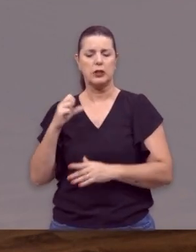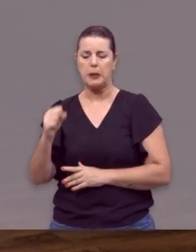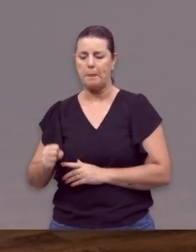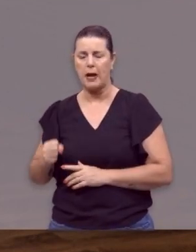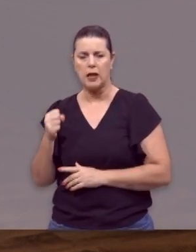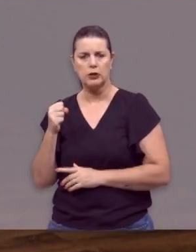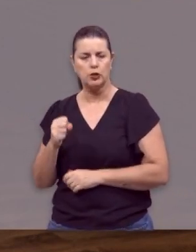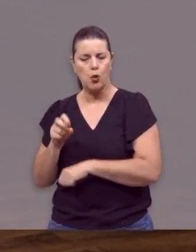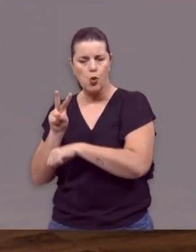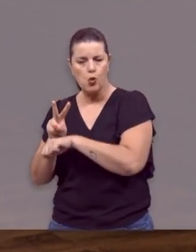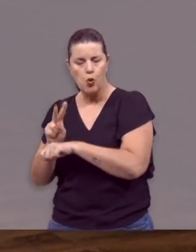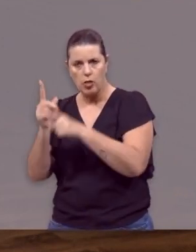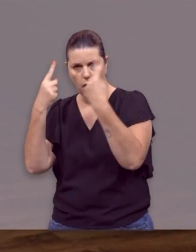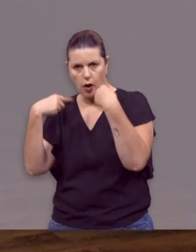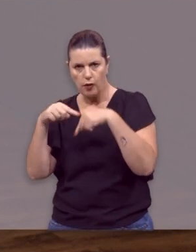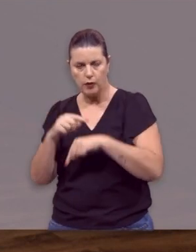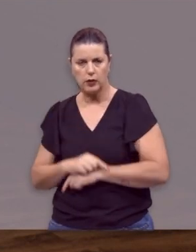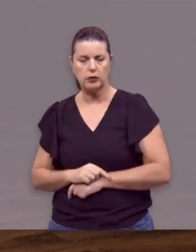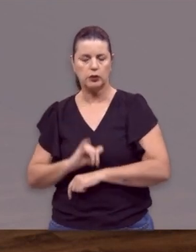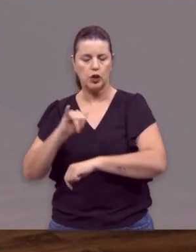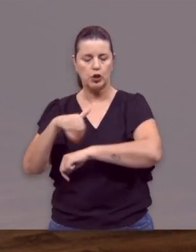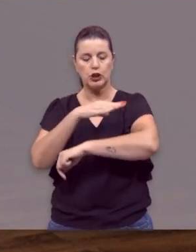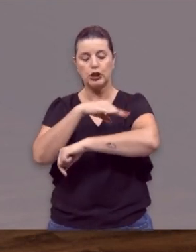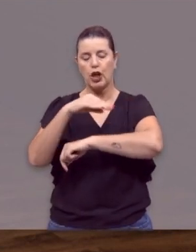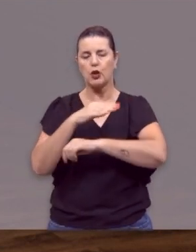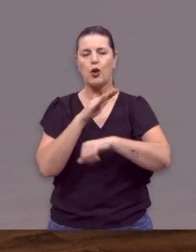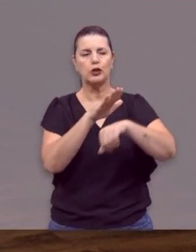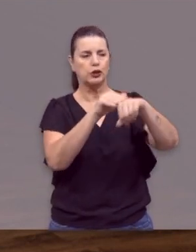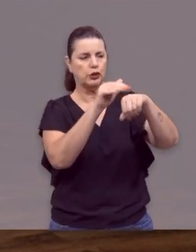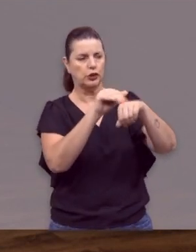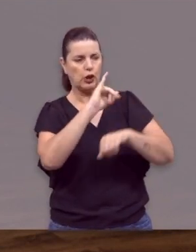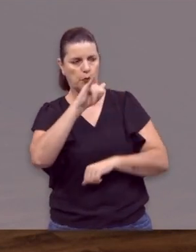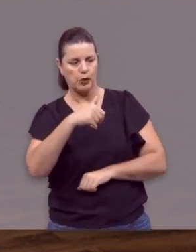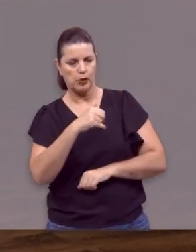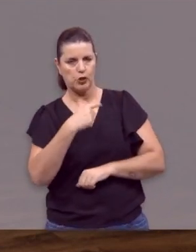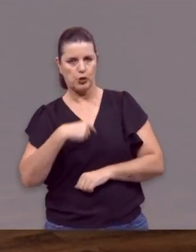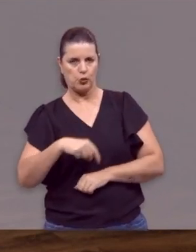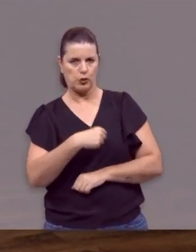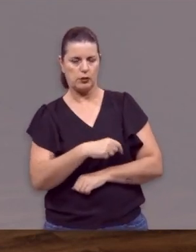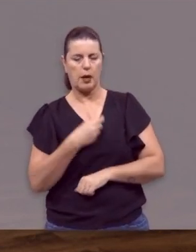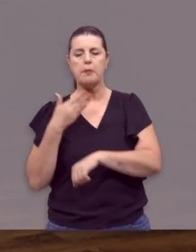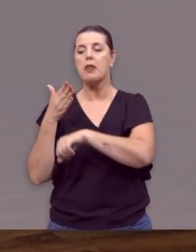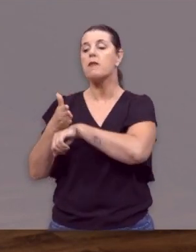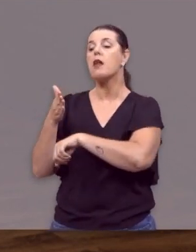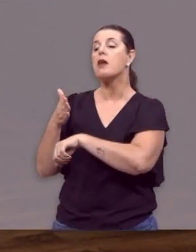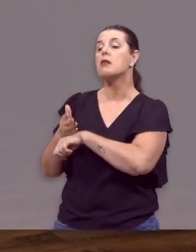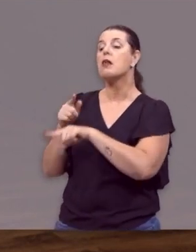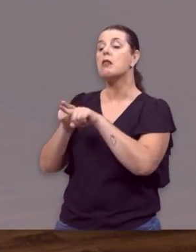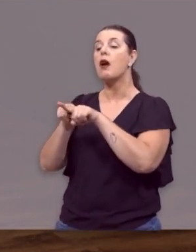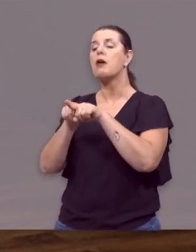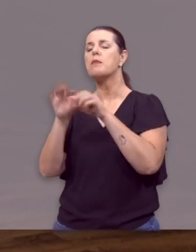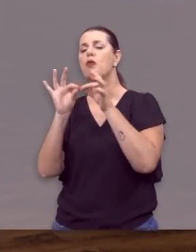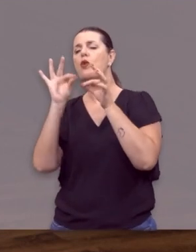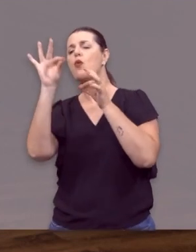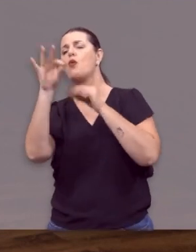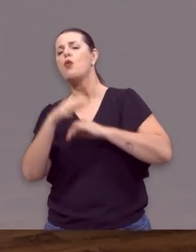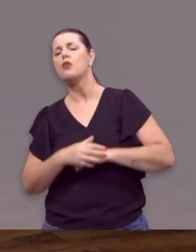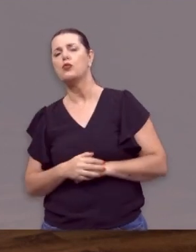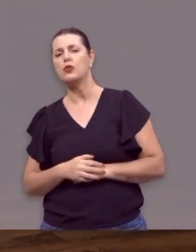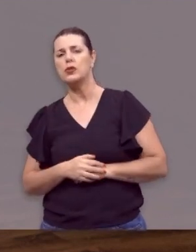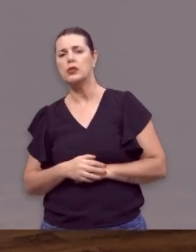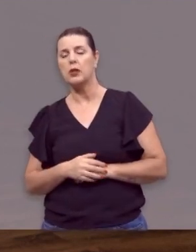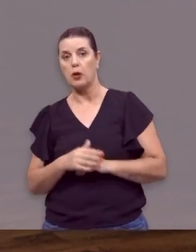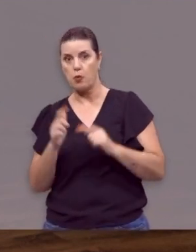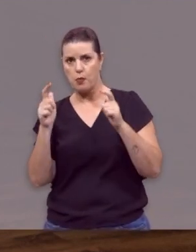pastores, o Jacó chama o José para ir visitar os seus irmãos num local longínquo onde eles pastoreavam